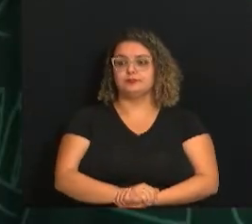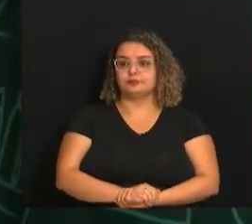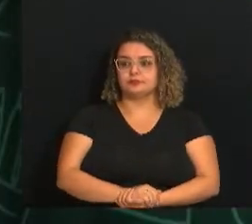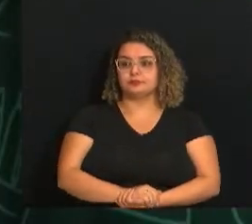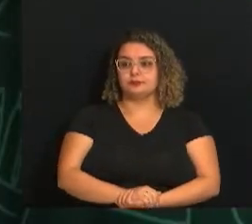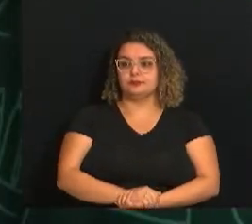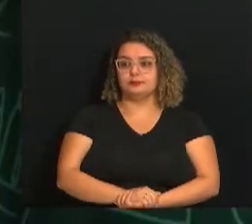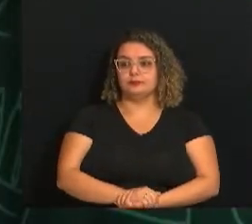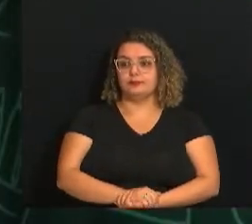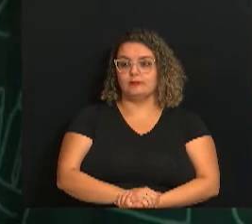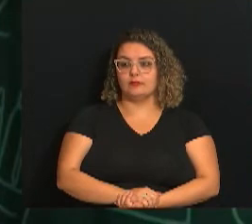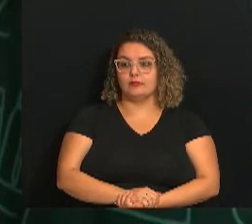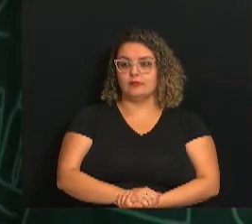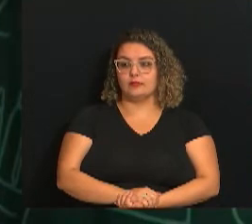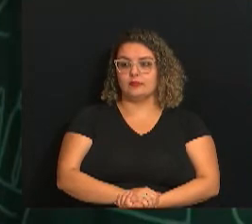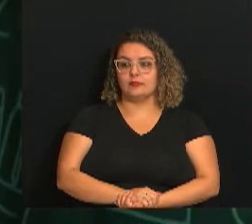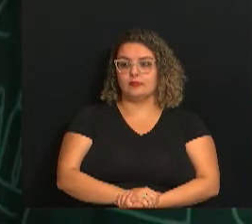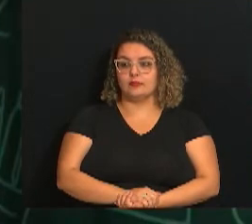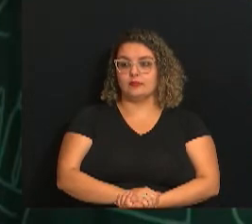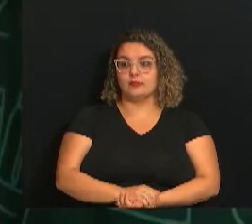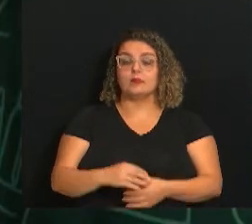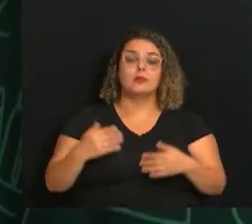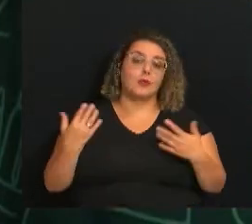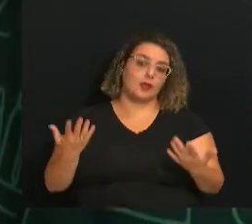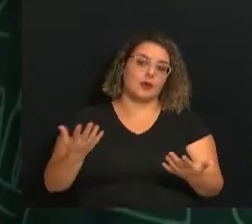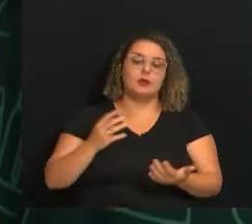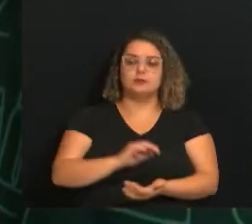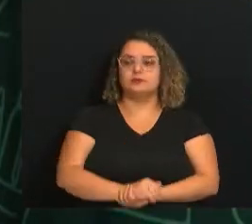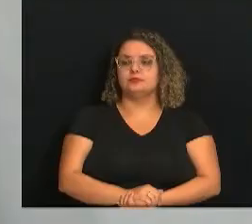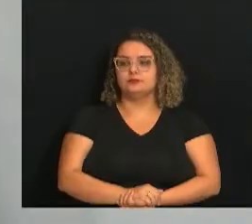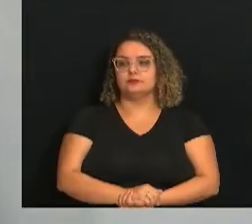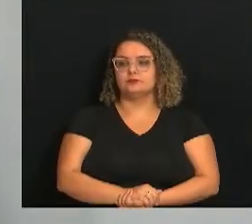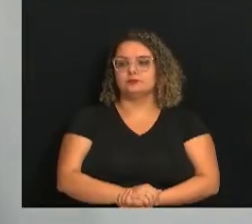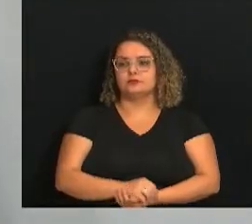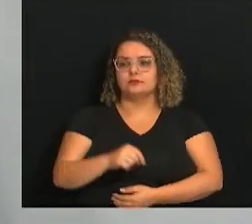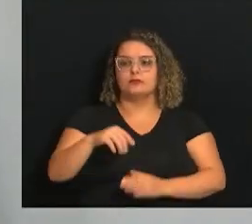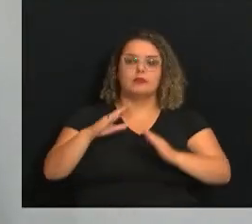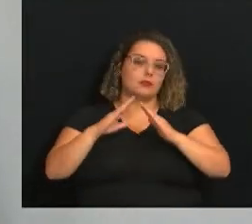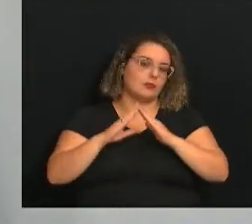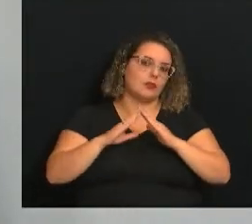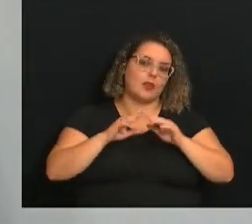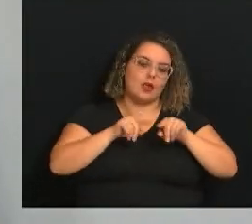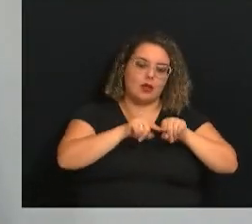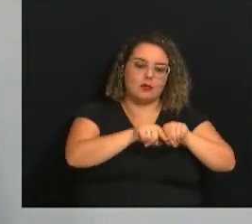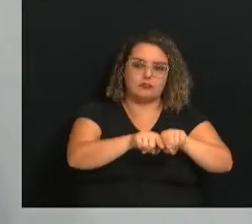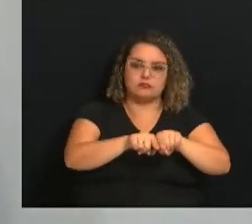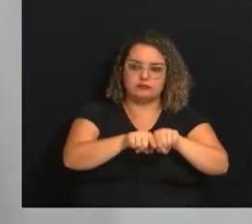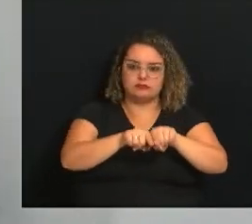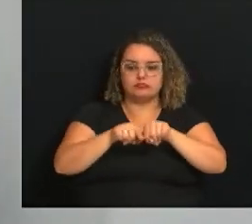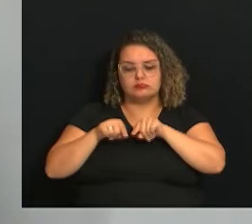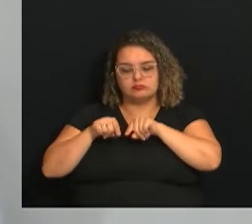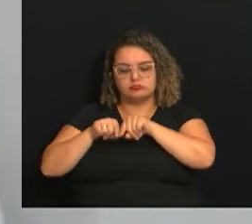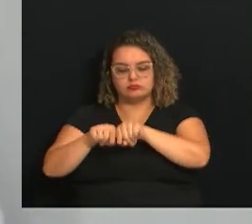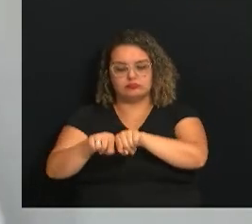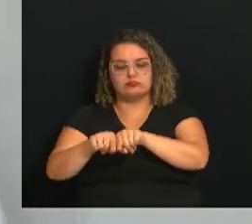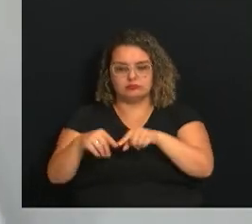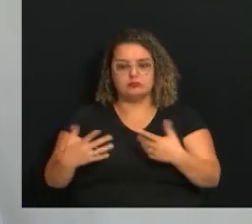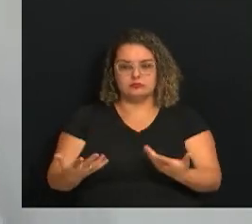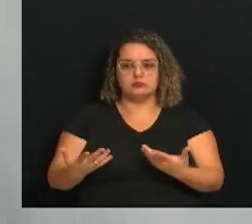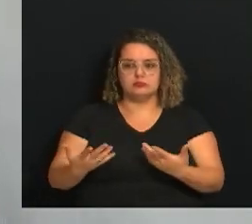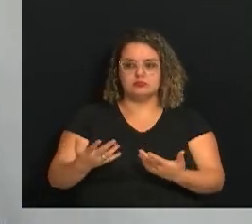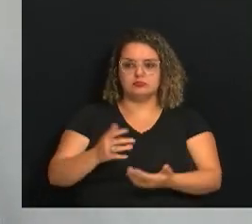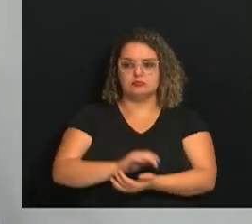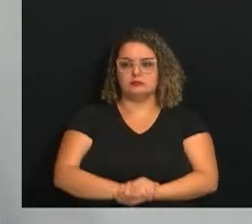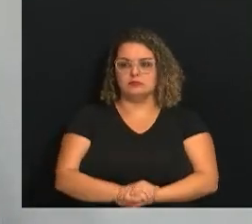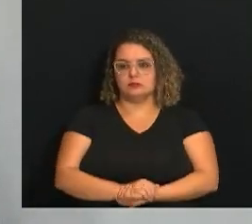gente. Então, a gente, assim, aqui em casa é uma parceria. Nós Legal. 3 sempre, né? A gente,